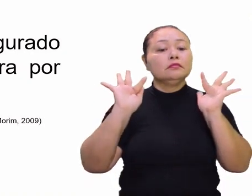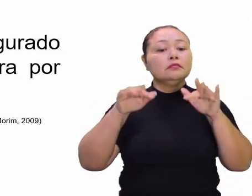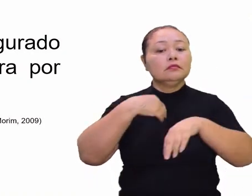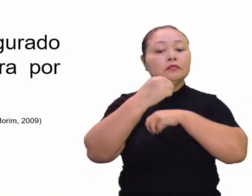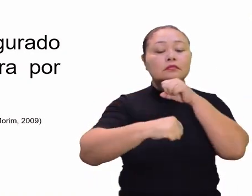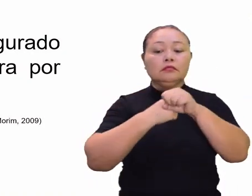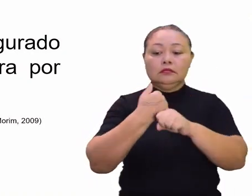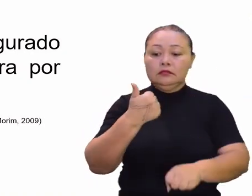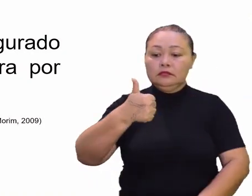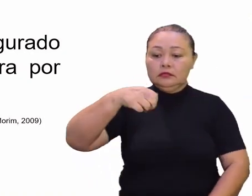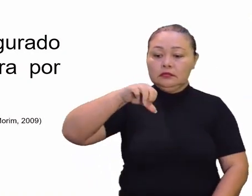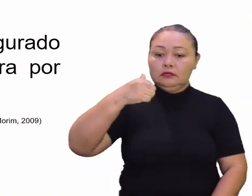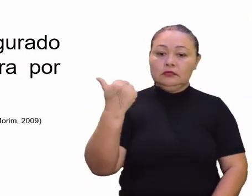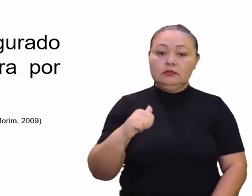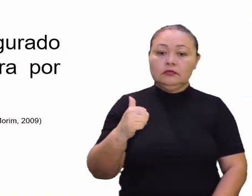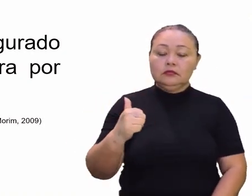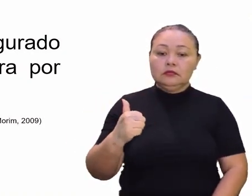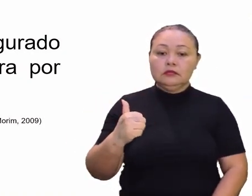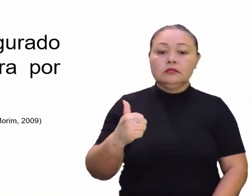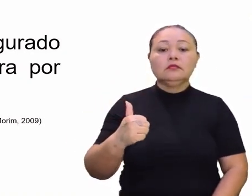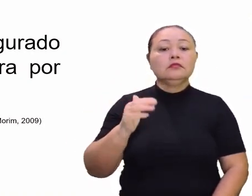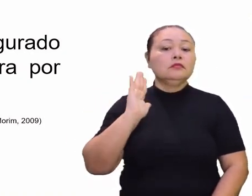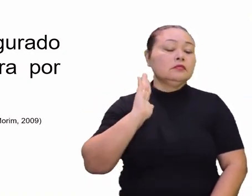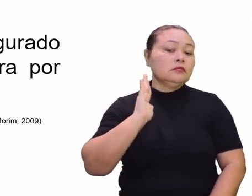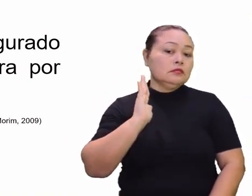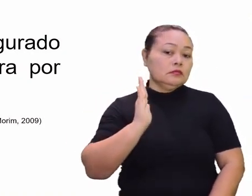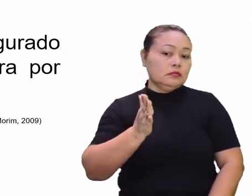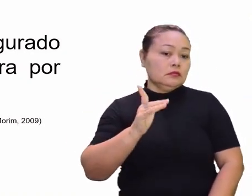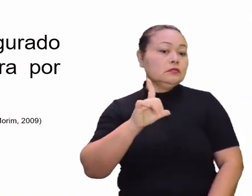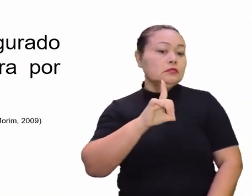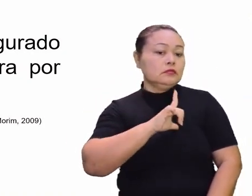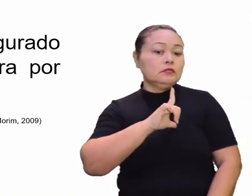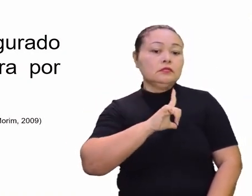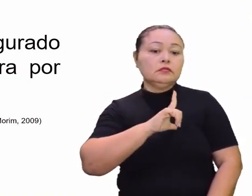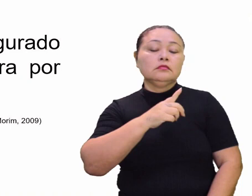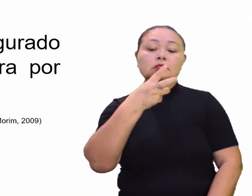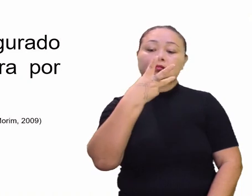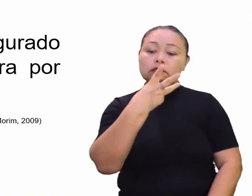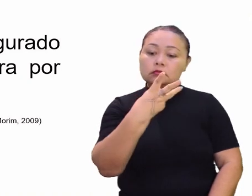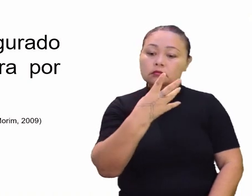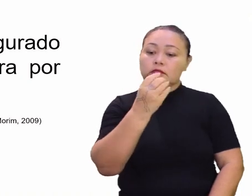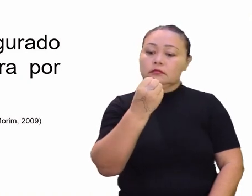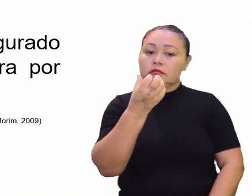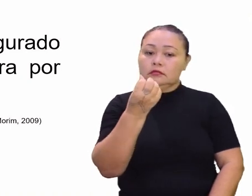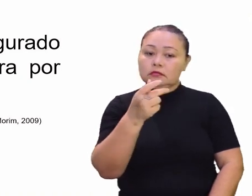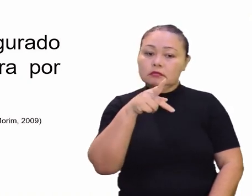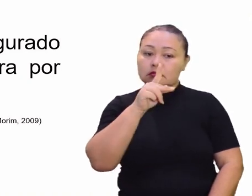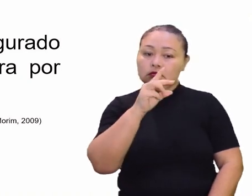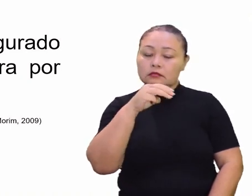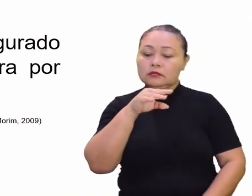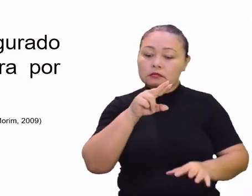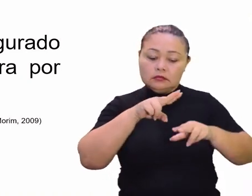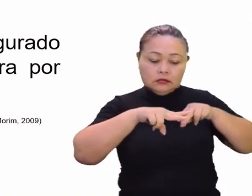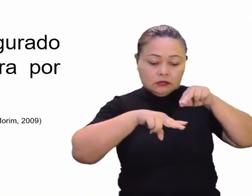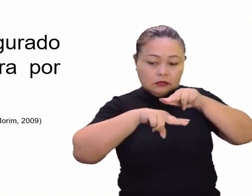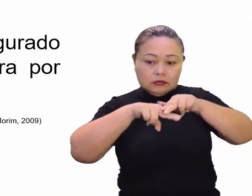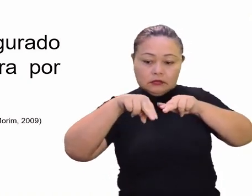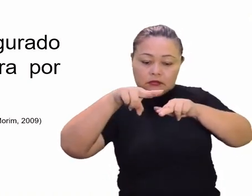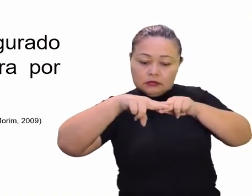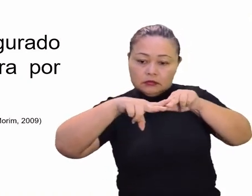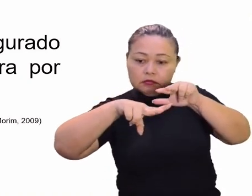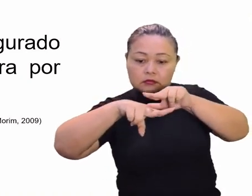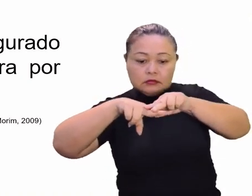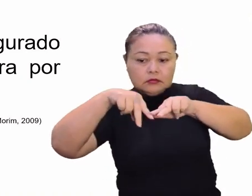Ao final do ano de 1911, já haviam sido lançados 306 quilômetros